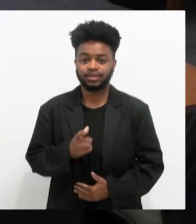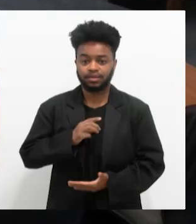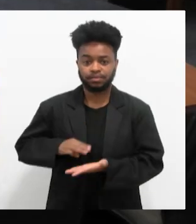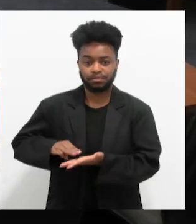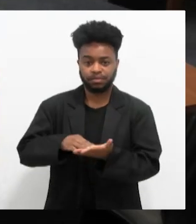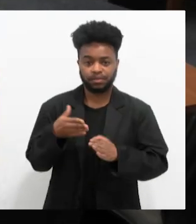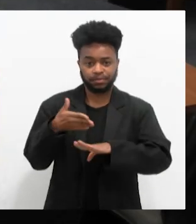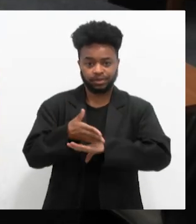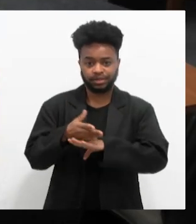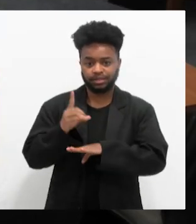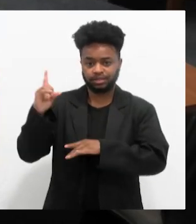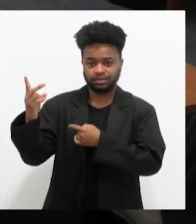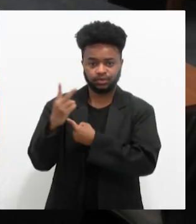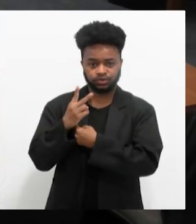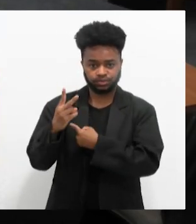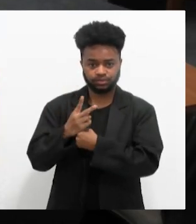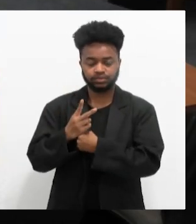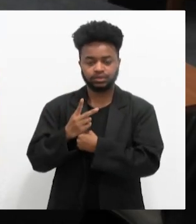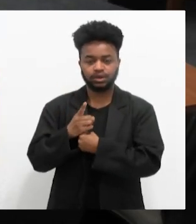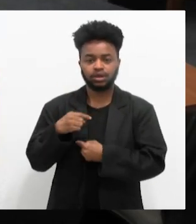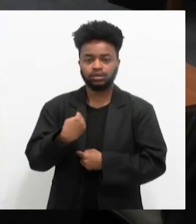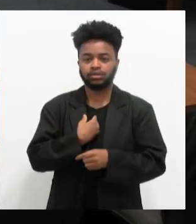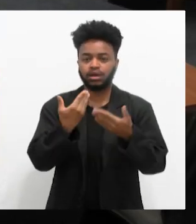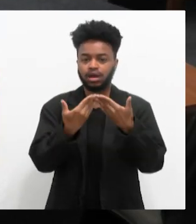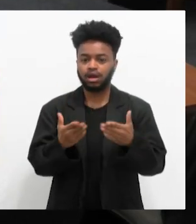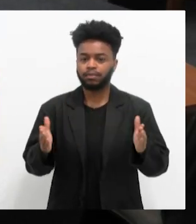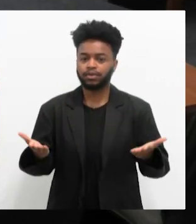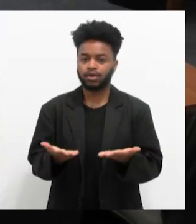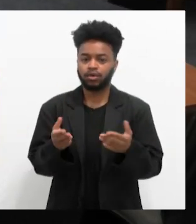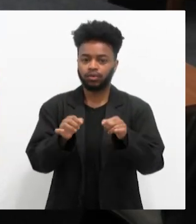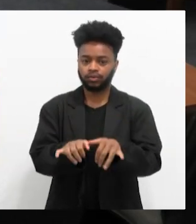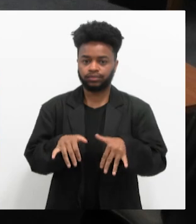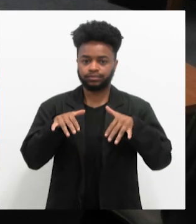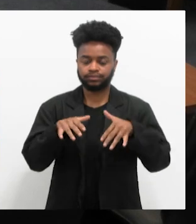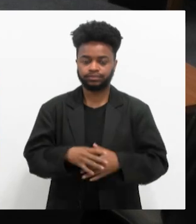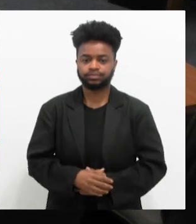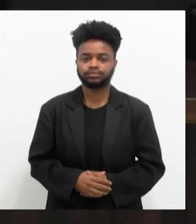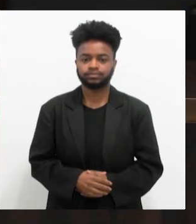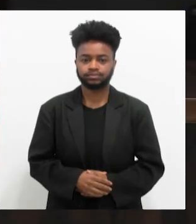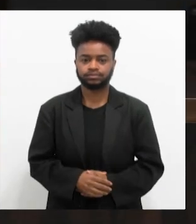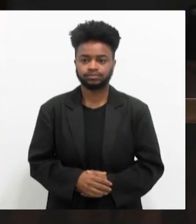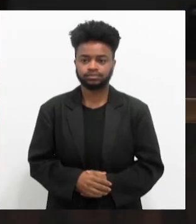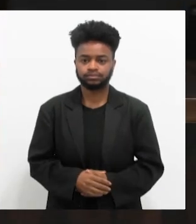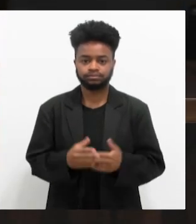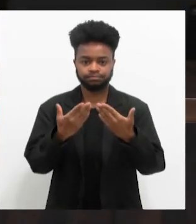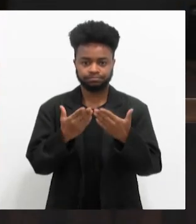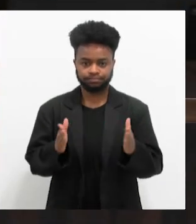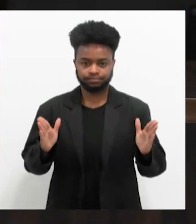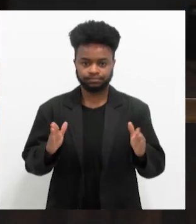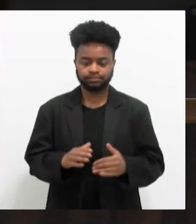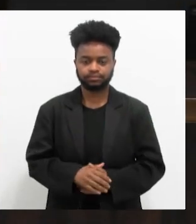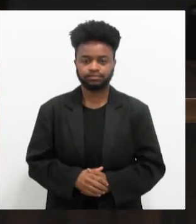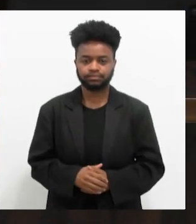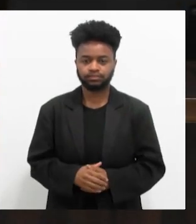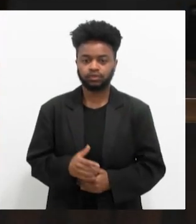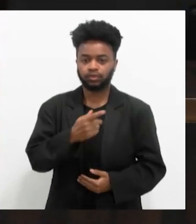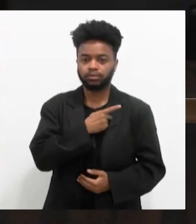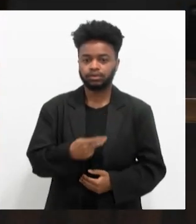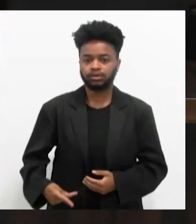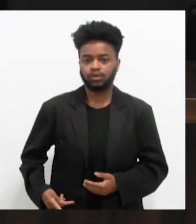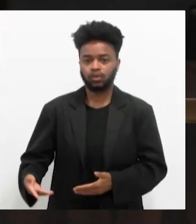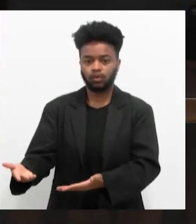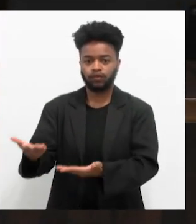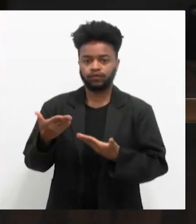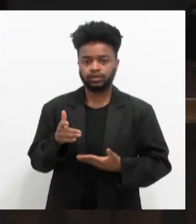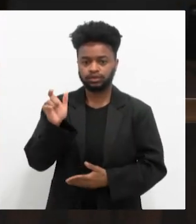Havendo norma legal sobre a proteção de Deus, iniciamos o nosso trabalho. Está aberta a sessão. A presidência convida